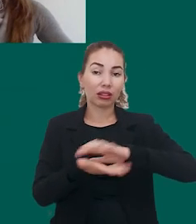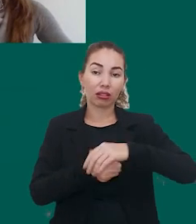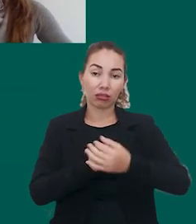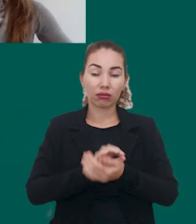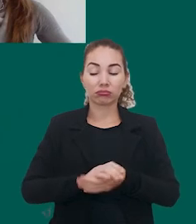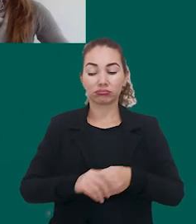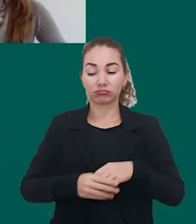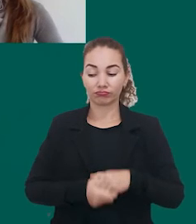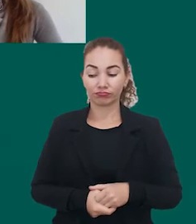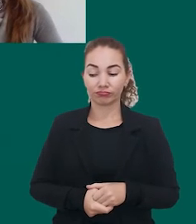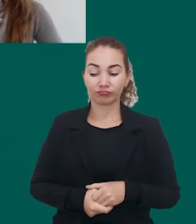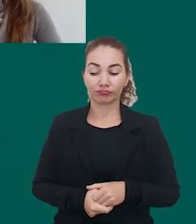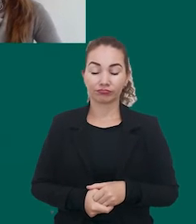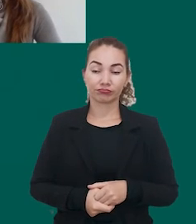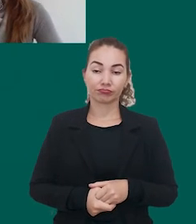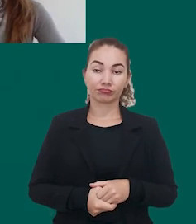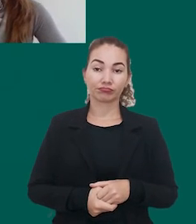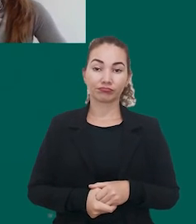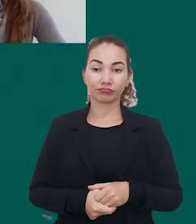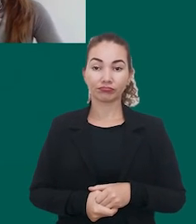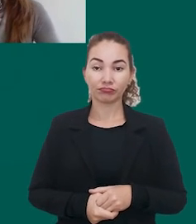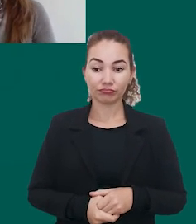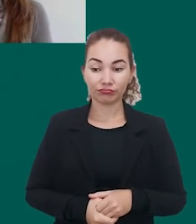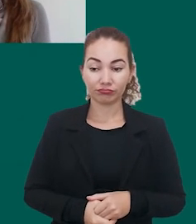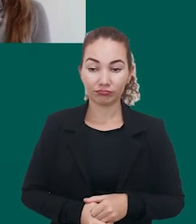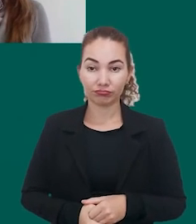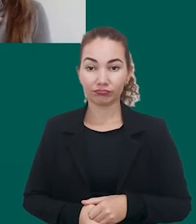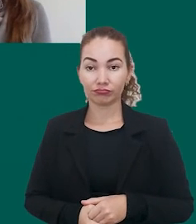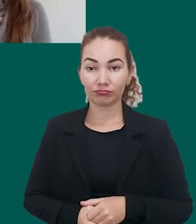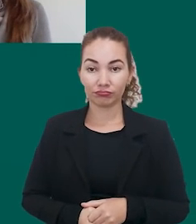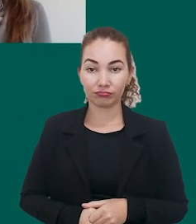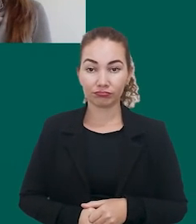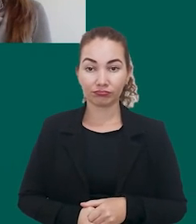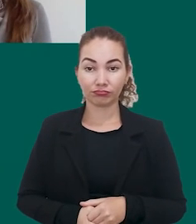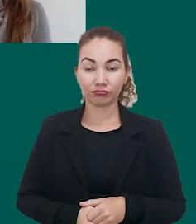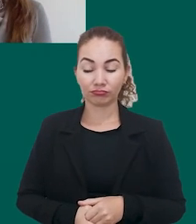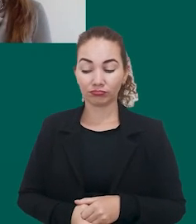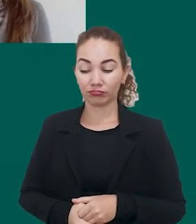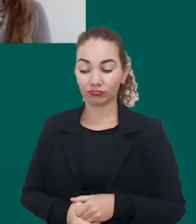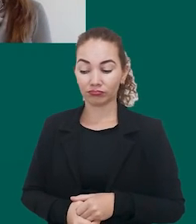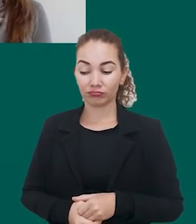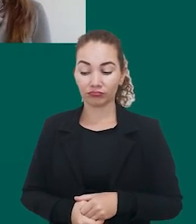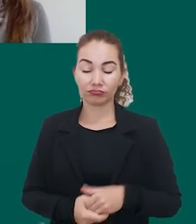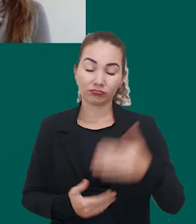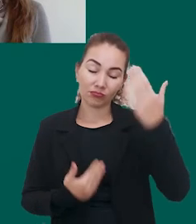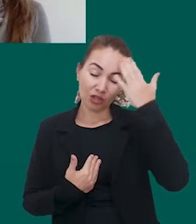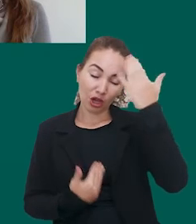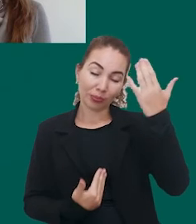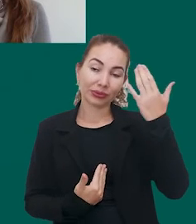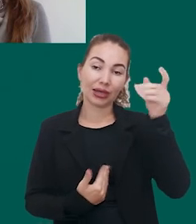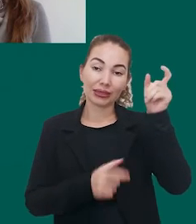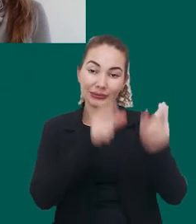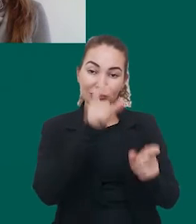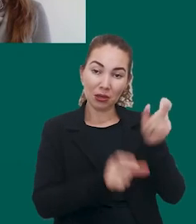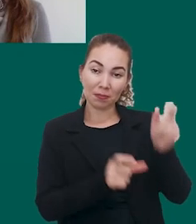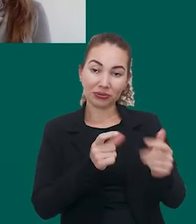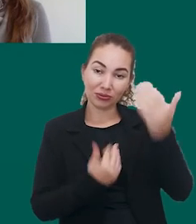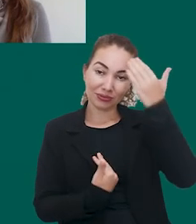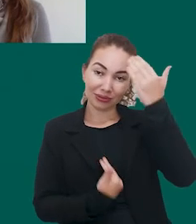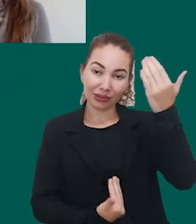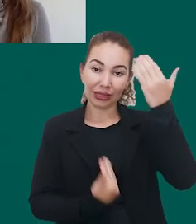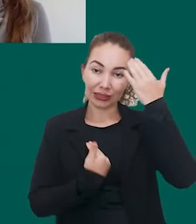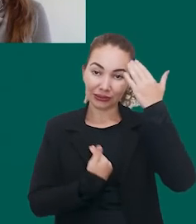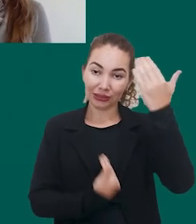Carol agradece, a Márcia colocou ali, teve, né, que saiu errado com digitação. A Vânia agradece, aí o grupo do CEP Vale, eu